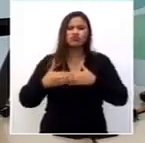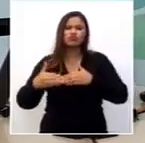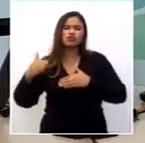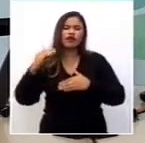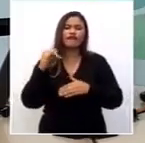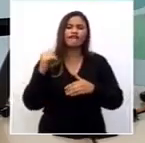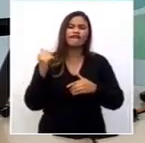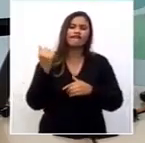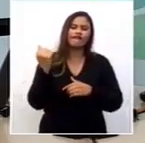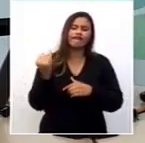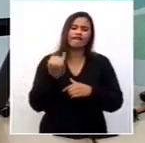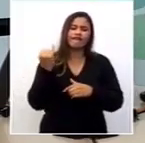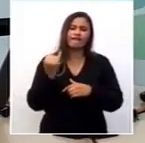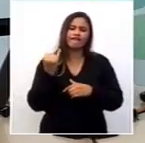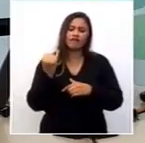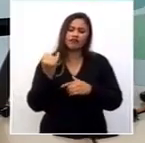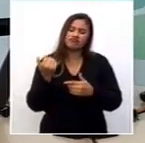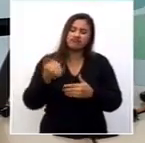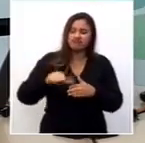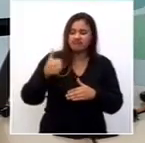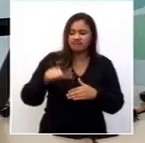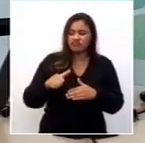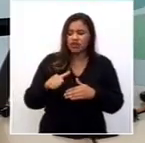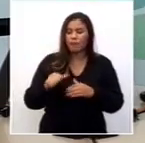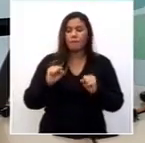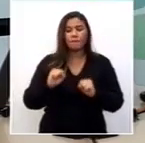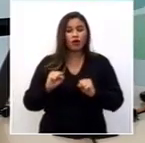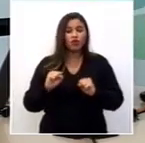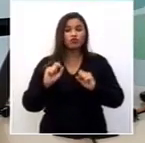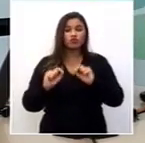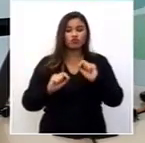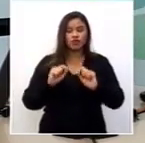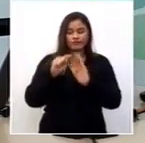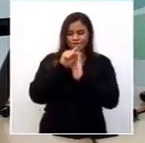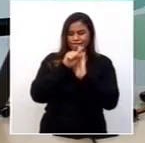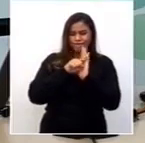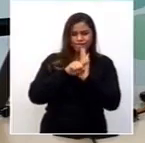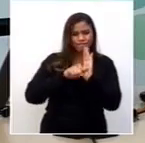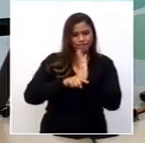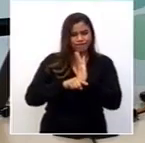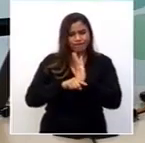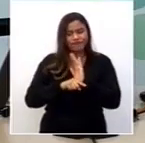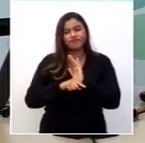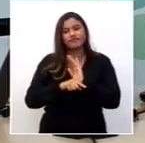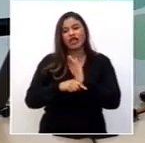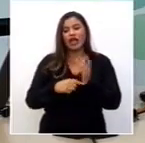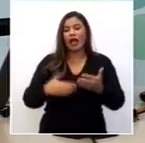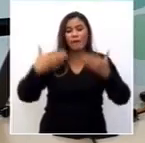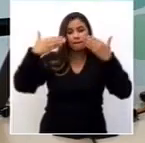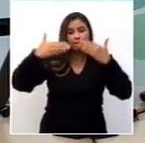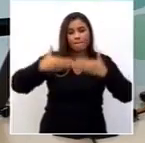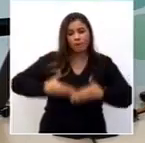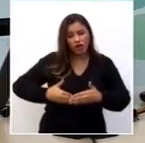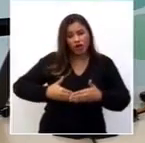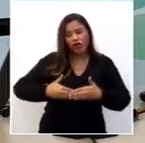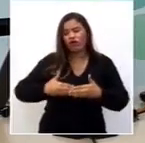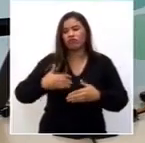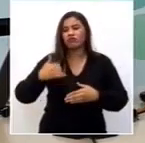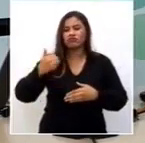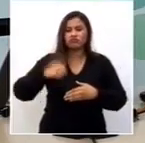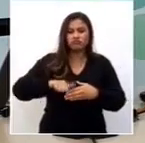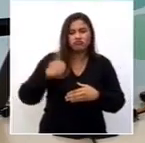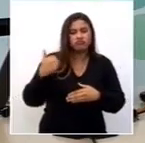professor é a questão da postura investigativa que esse professor deve ter. Se a avaliação ela precisa trazer